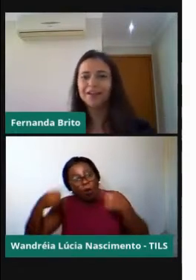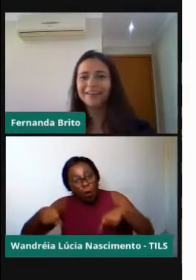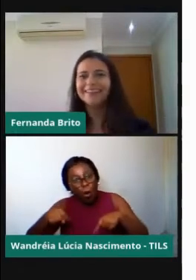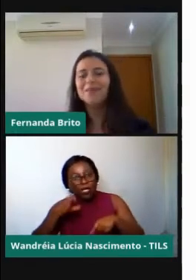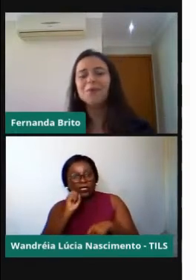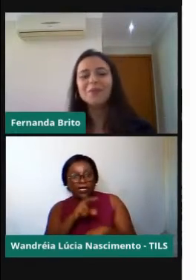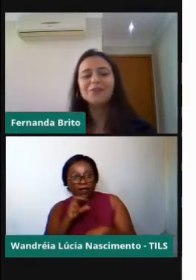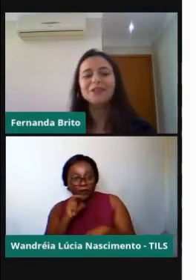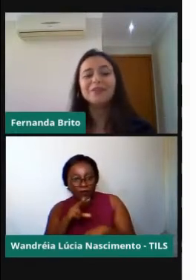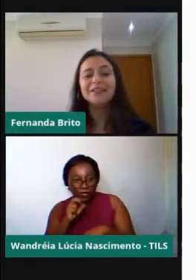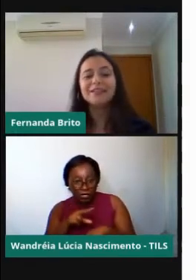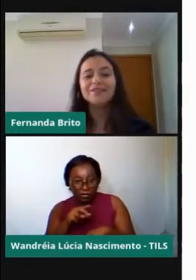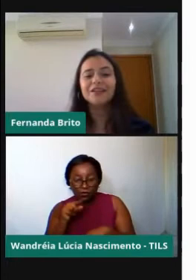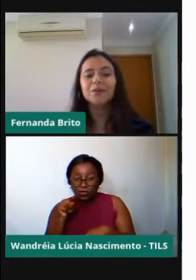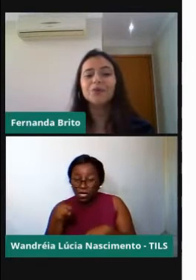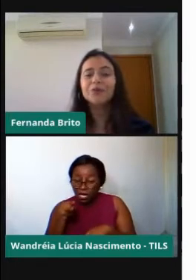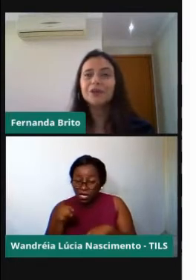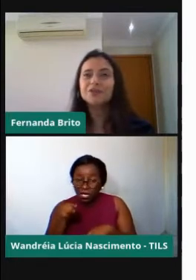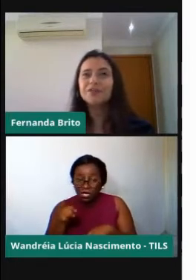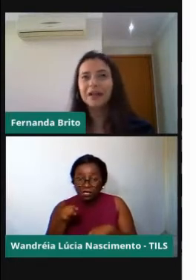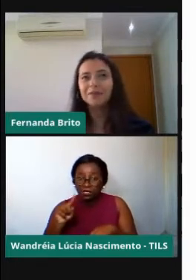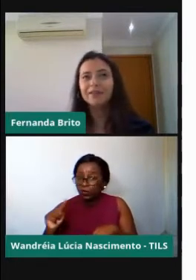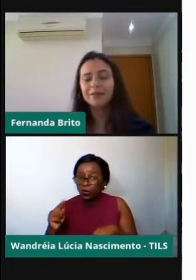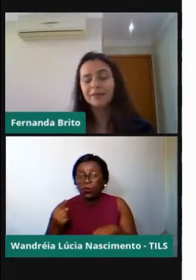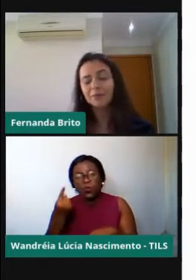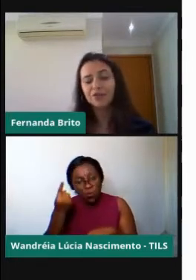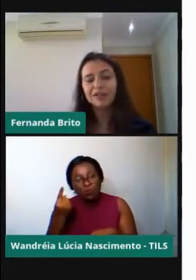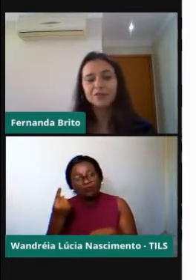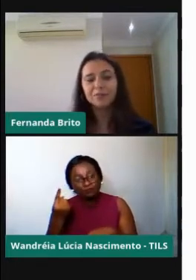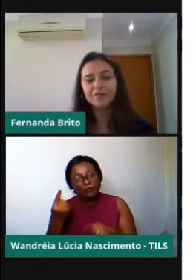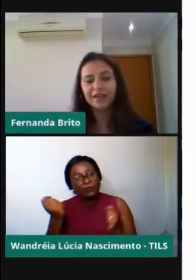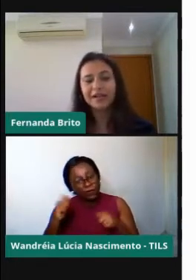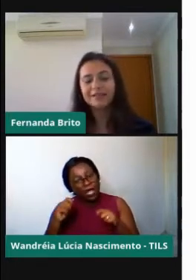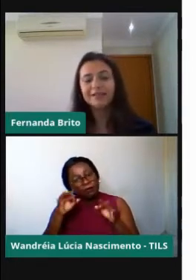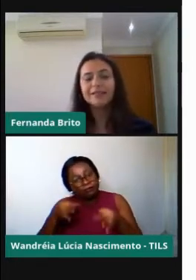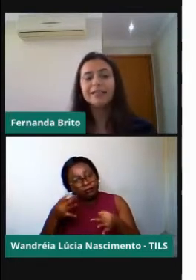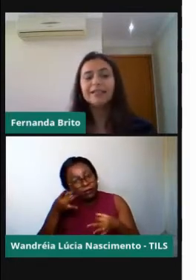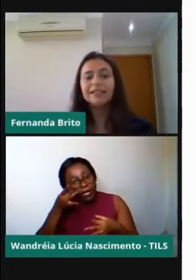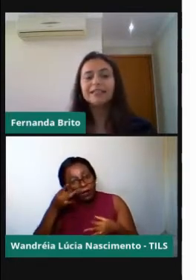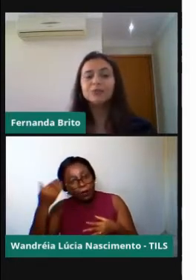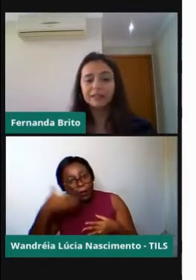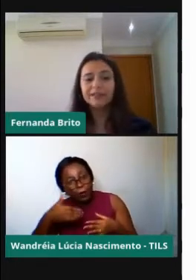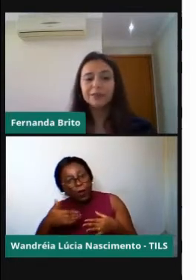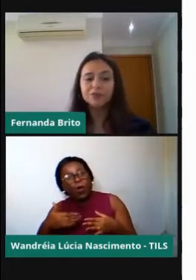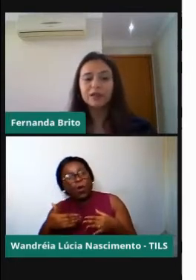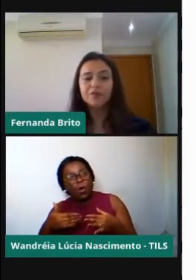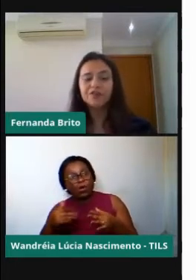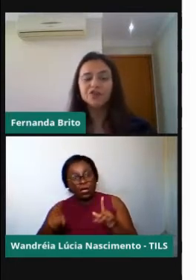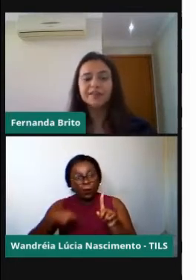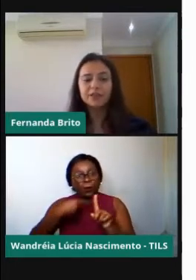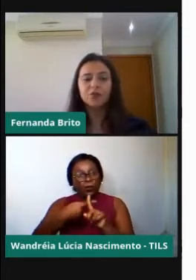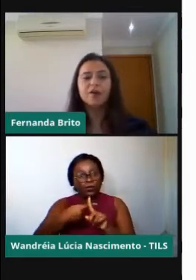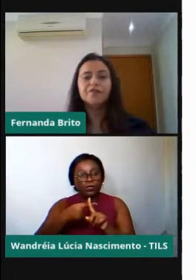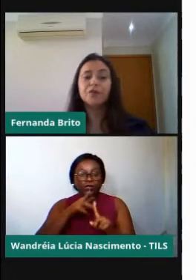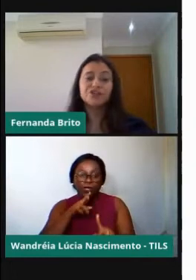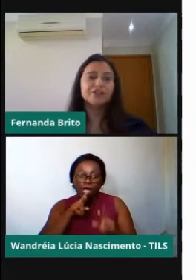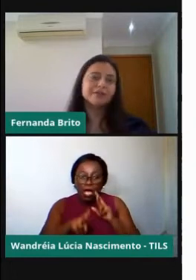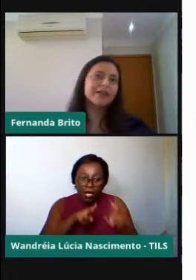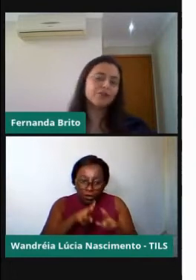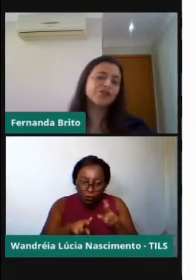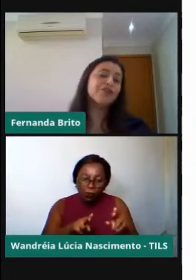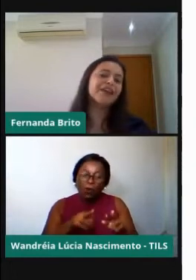todos os que eu falei até o momento, né, o remdesivir é o único que, de fato, tem demonstrado uma eficácia no tratamento da